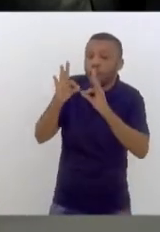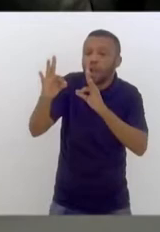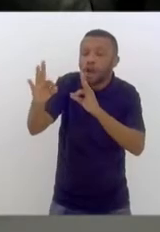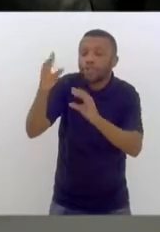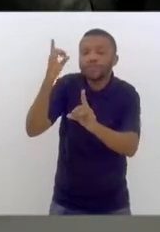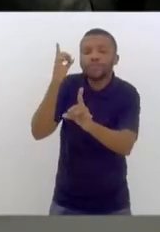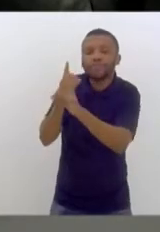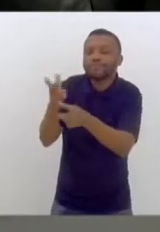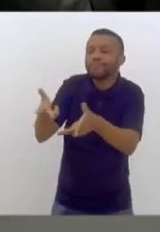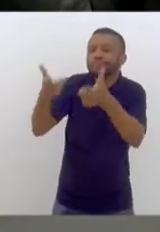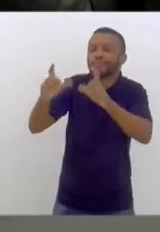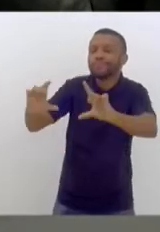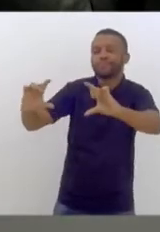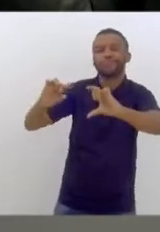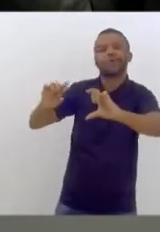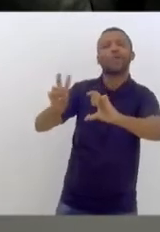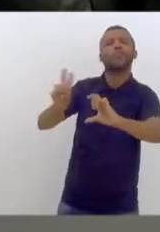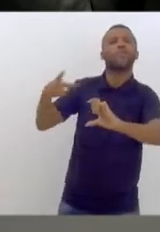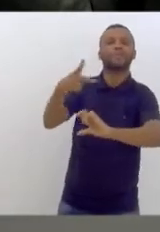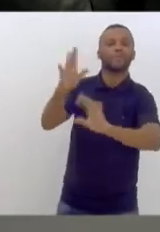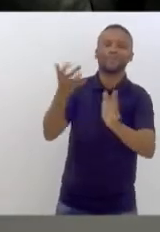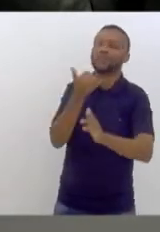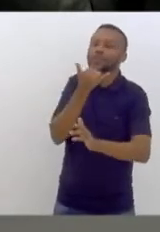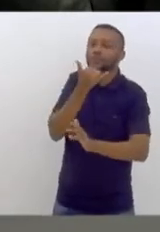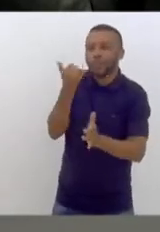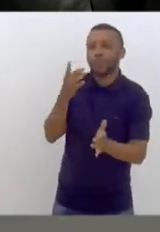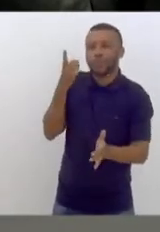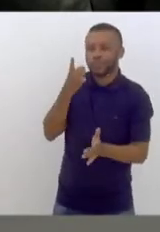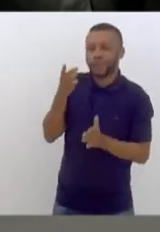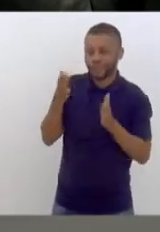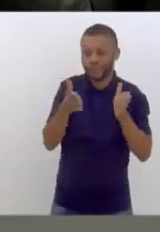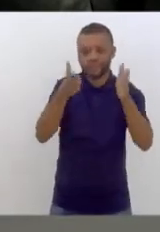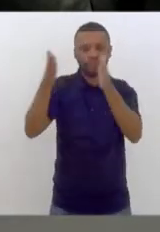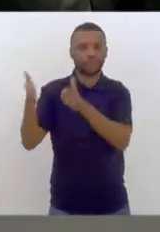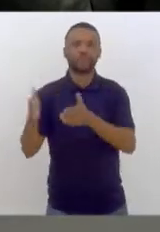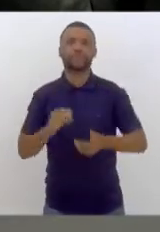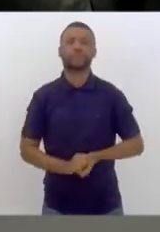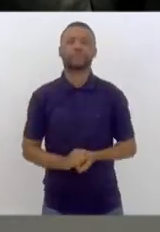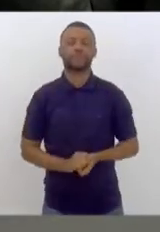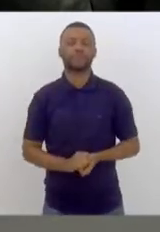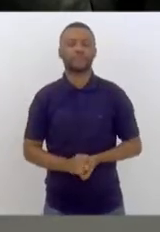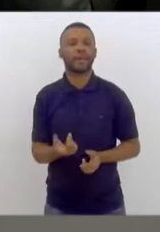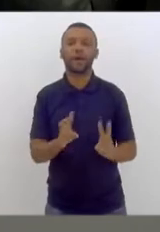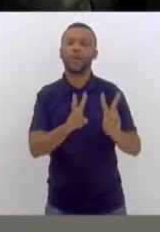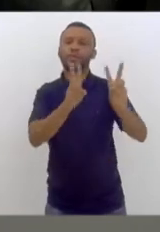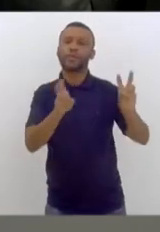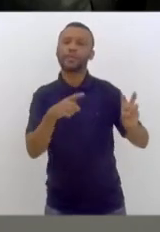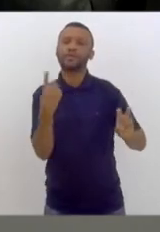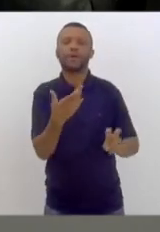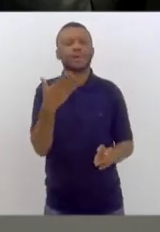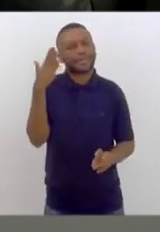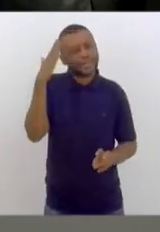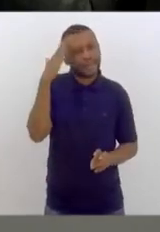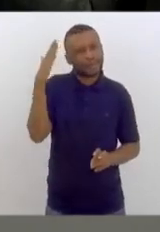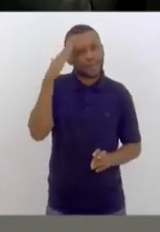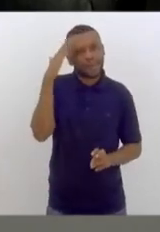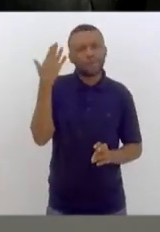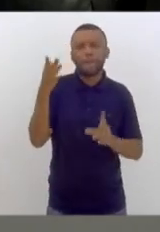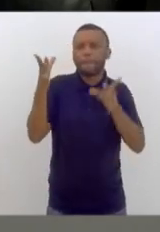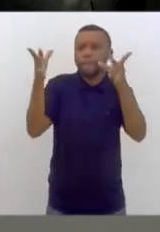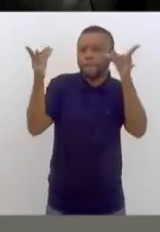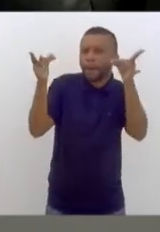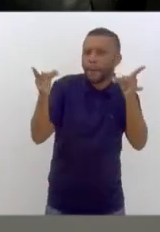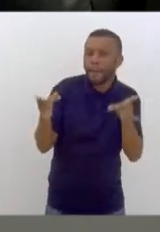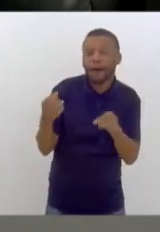desculpas, deputado. Apesar de ser um tema que nós conhecemos desde 2020,